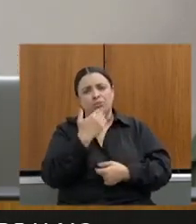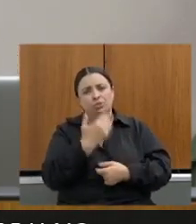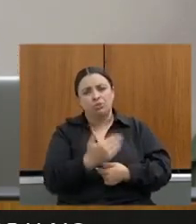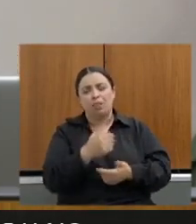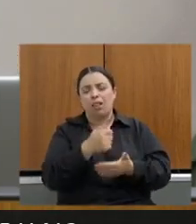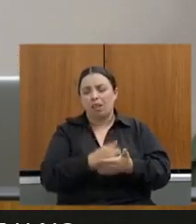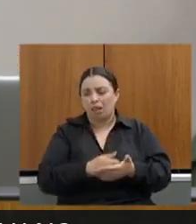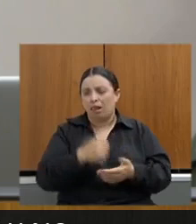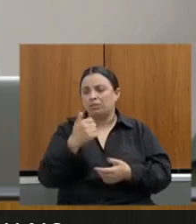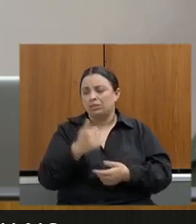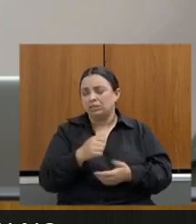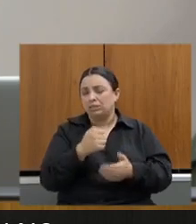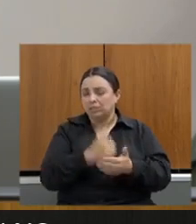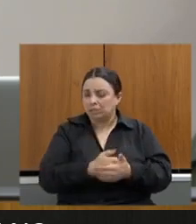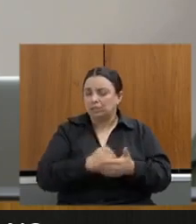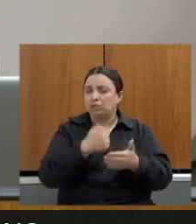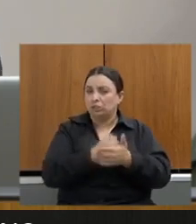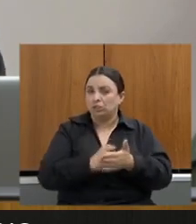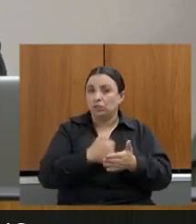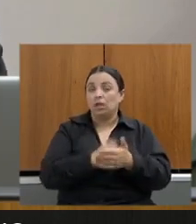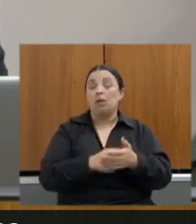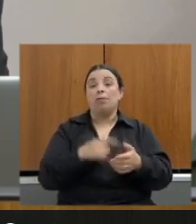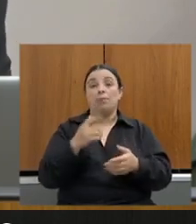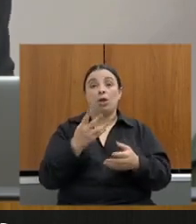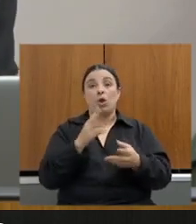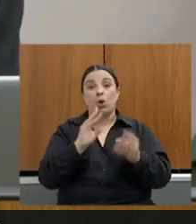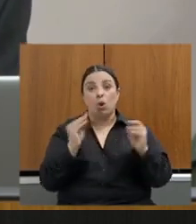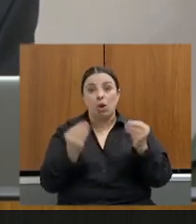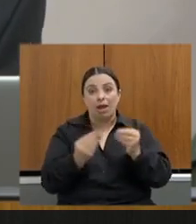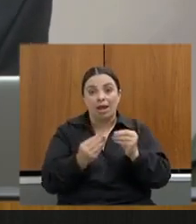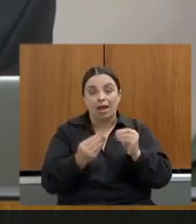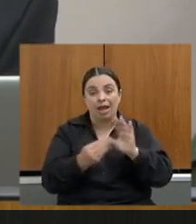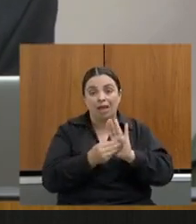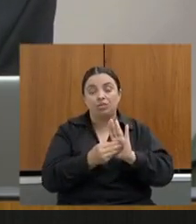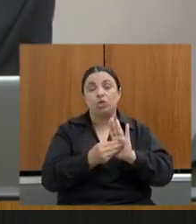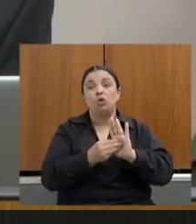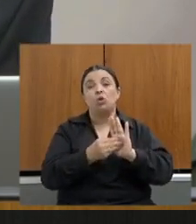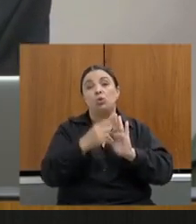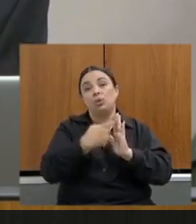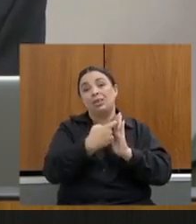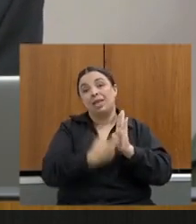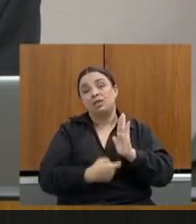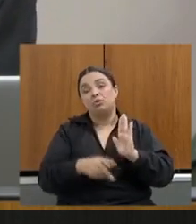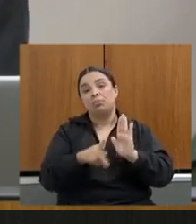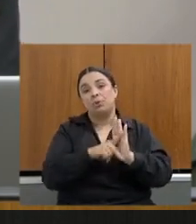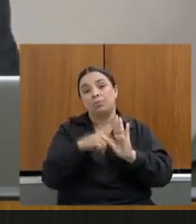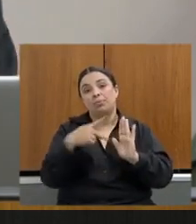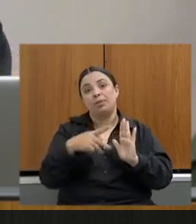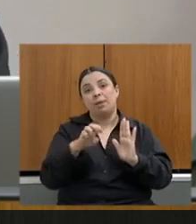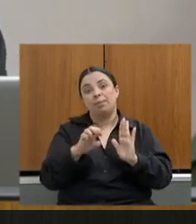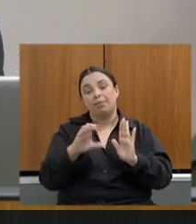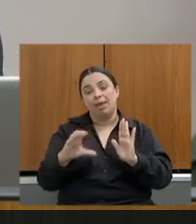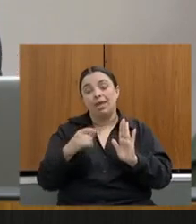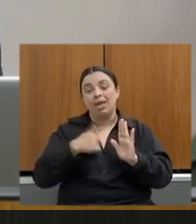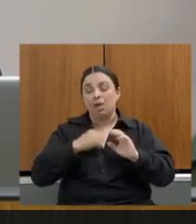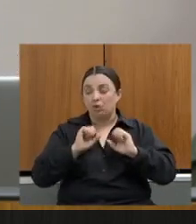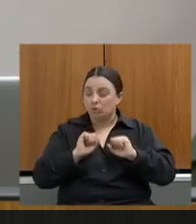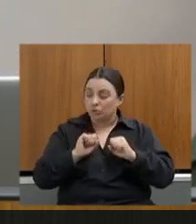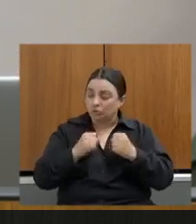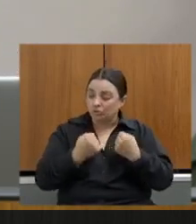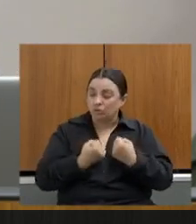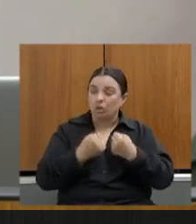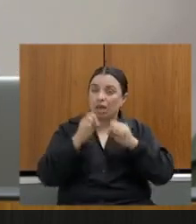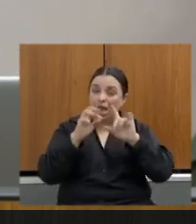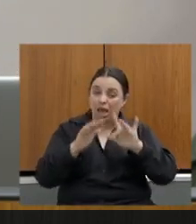e inserir no texto da PEC sem e eu tipo fazer que um esforço hercúleo como relatou em segundo turno para dizer a